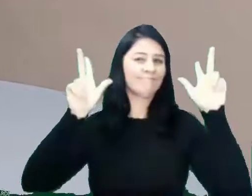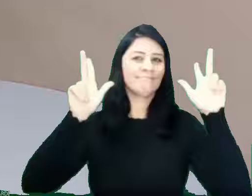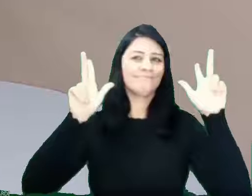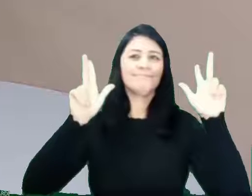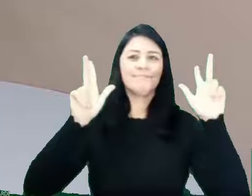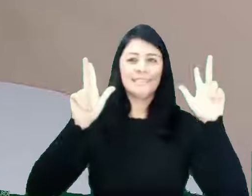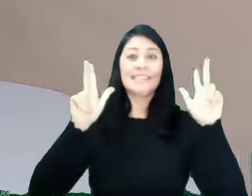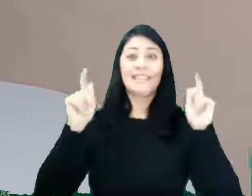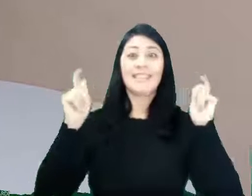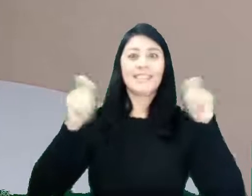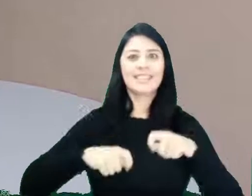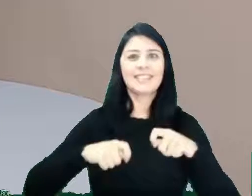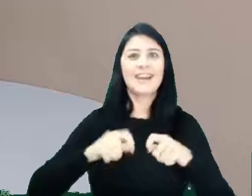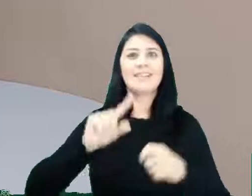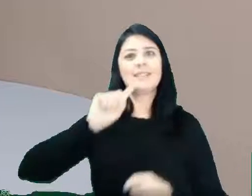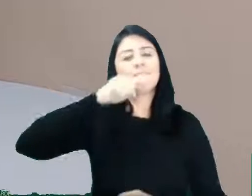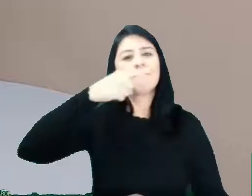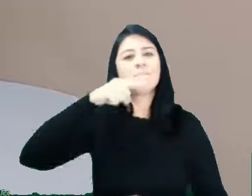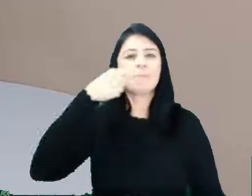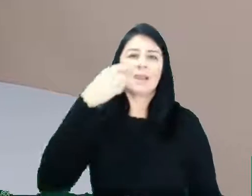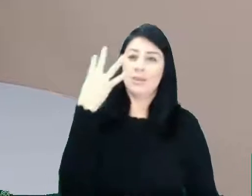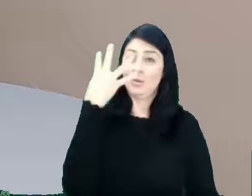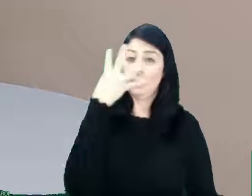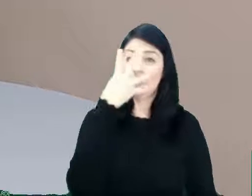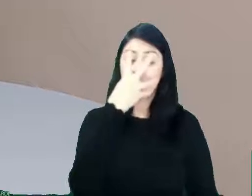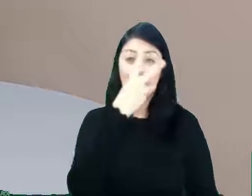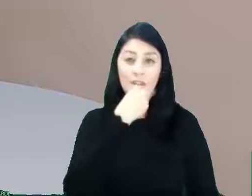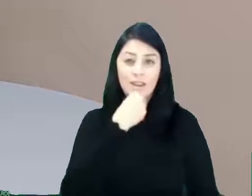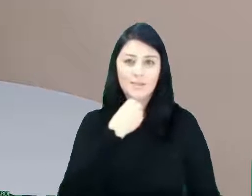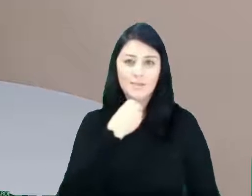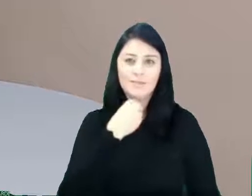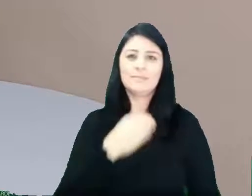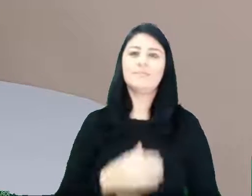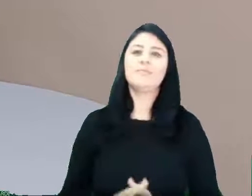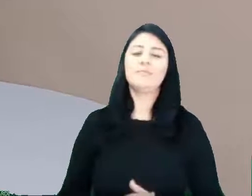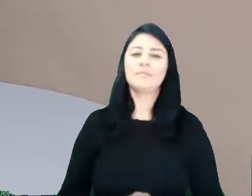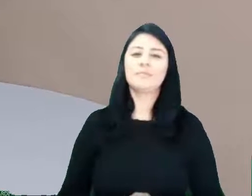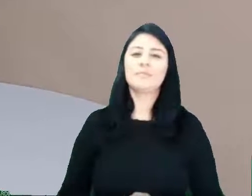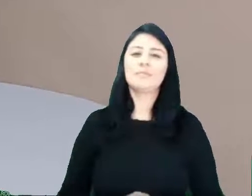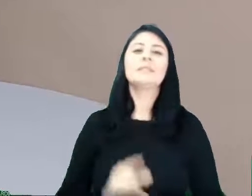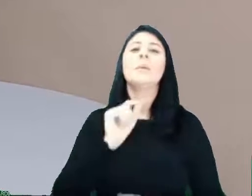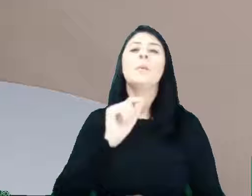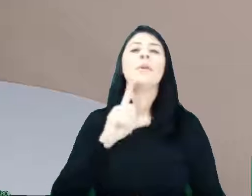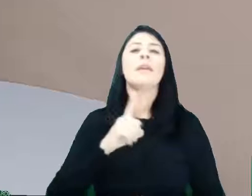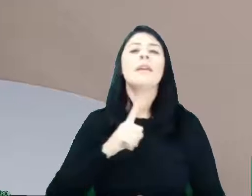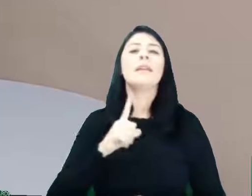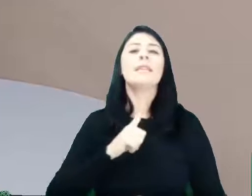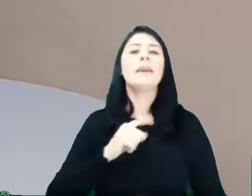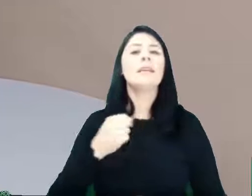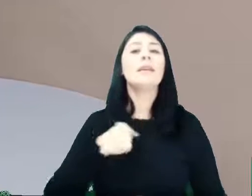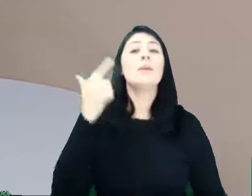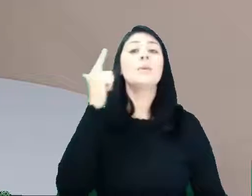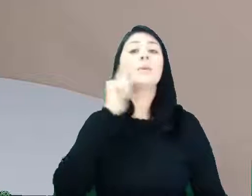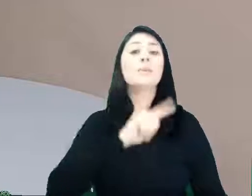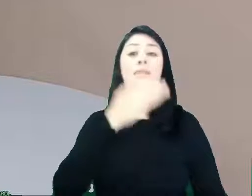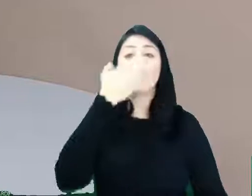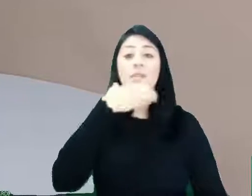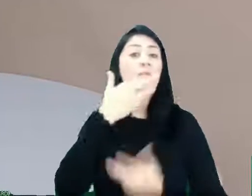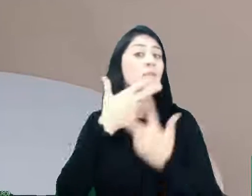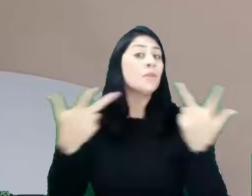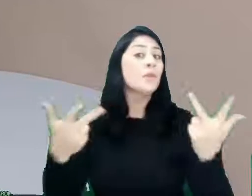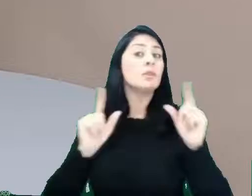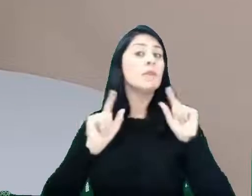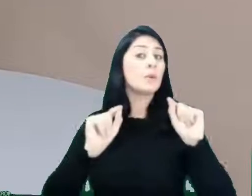coloridas para o nosso espetinho ficar bem bonito. Então aqui, o que que eu tenho? O que que eu